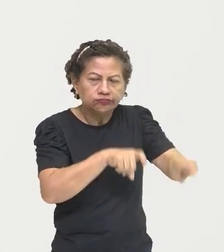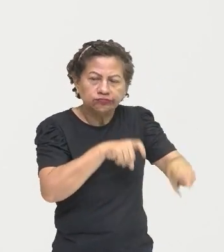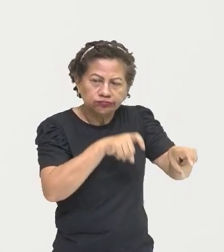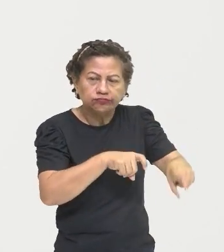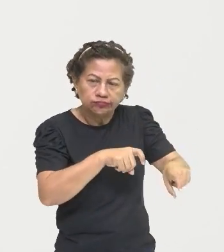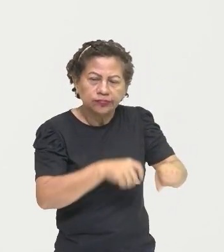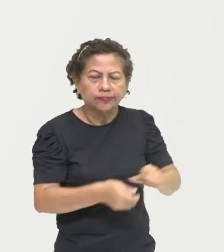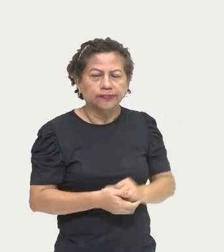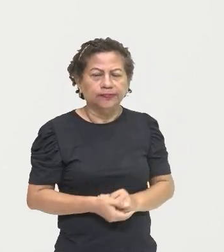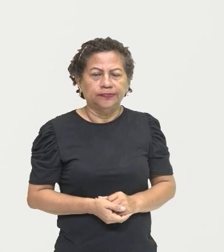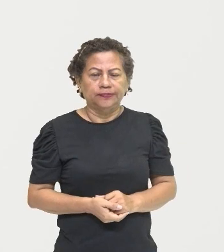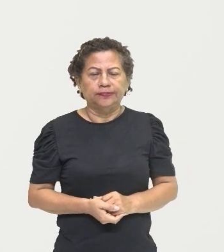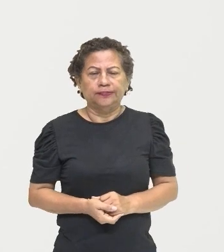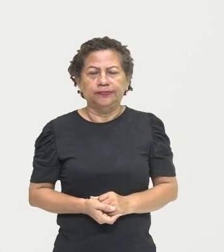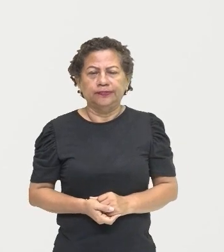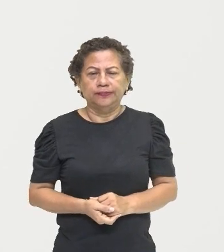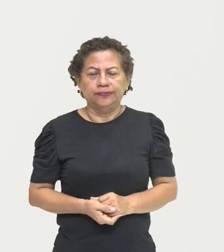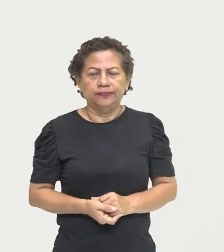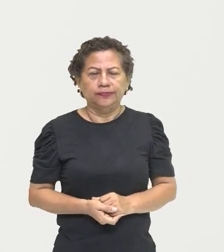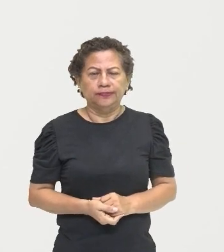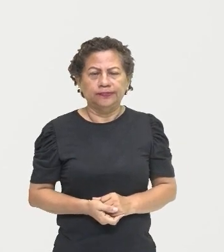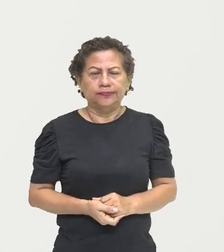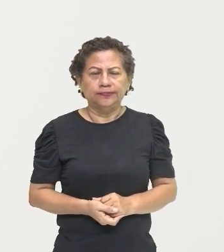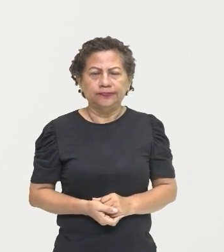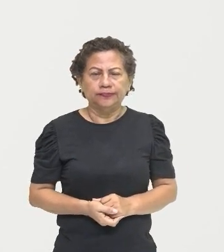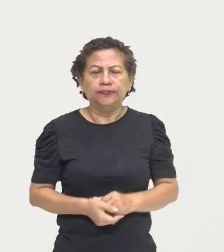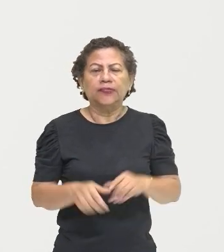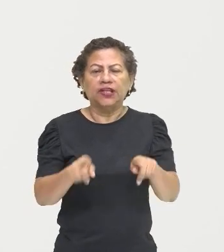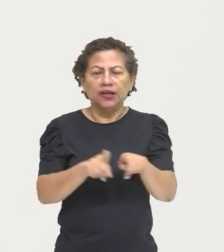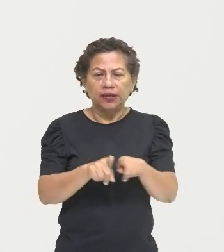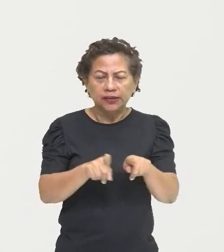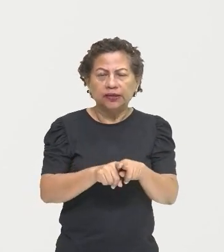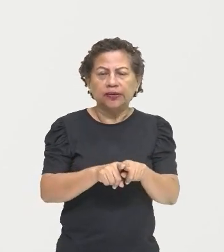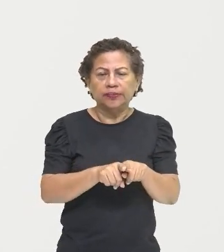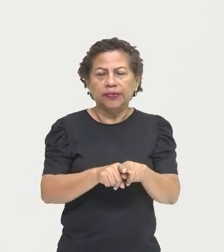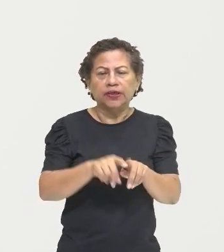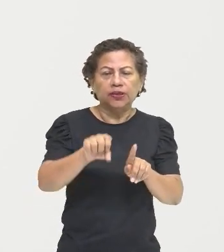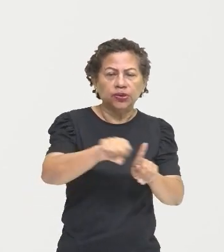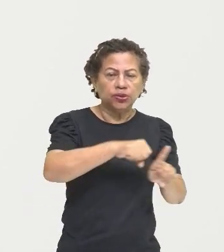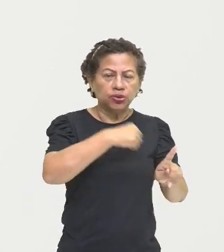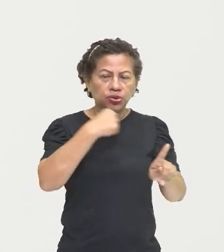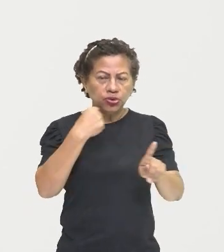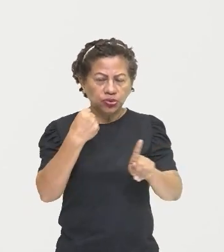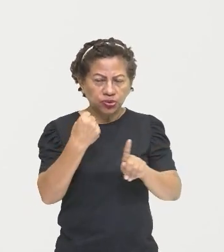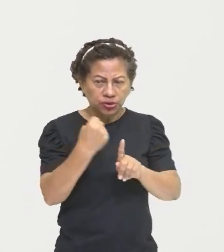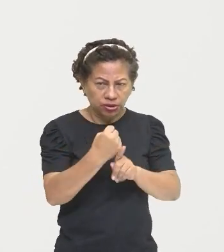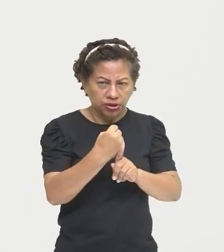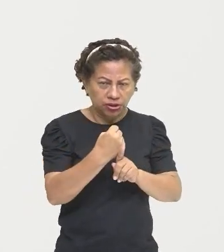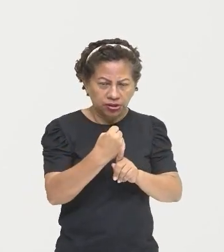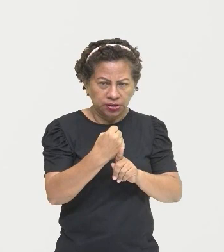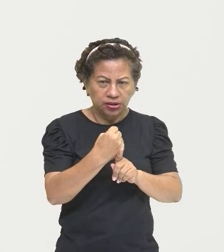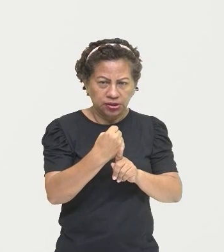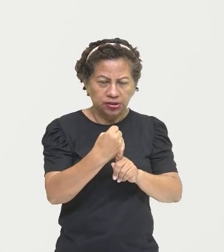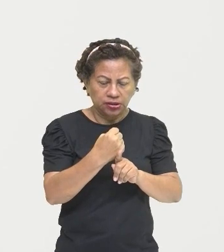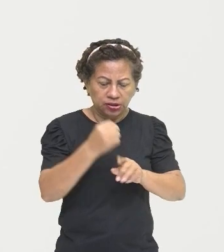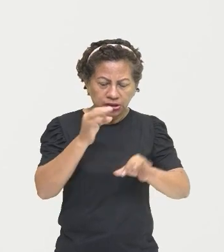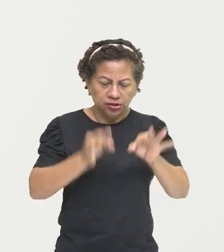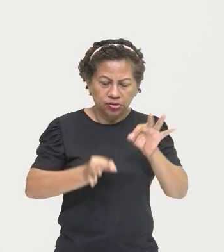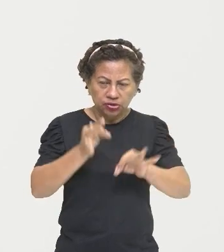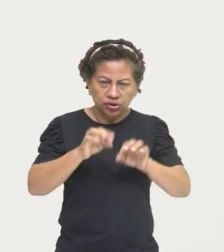nosso país. A gente tem também a luta por justiça social, é outro ponto